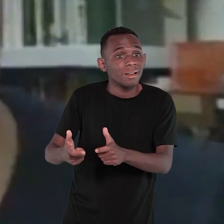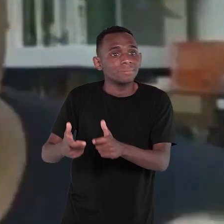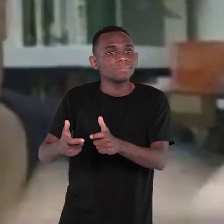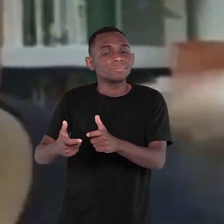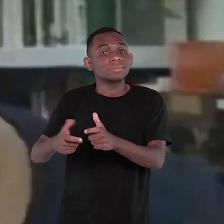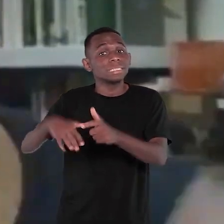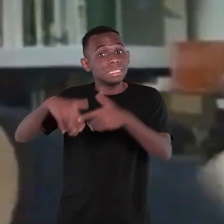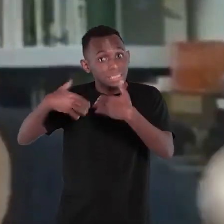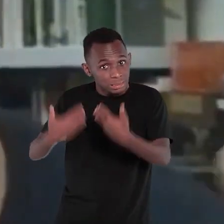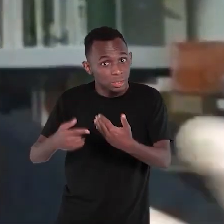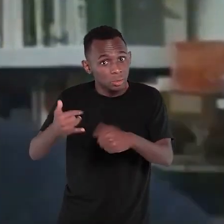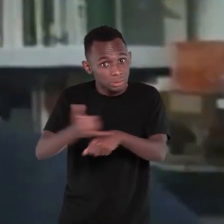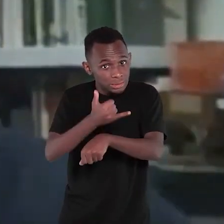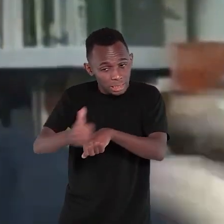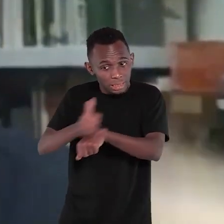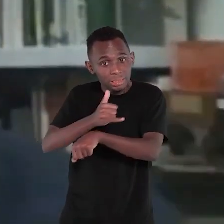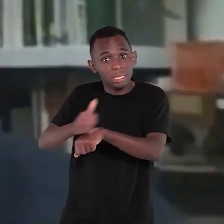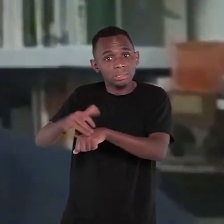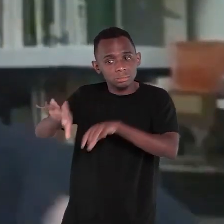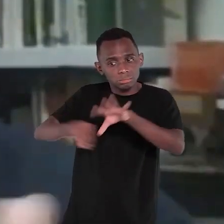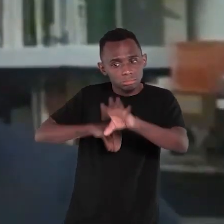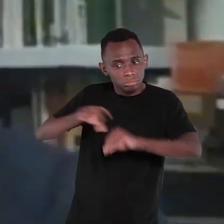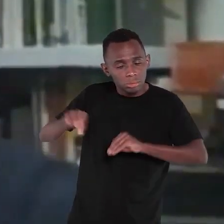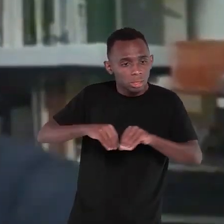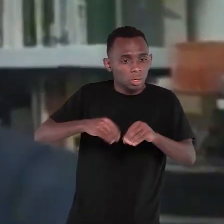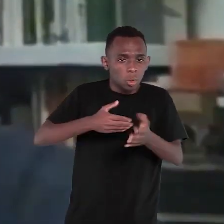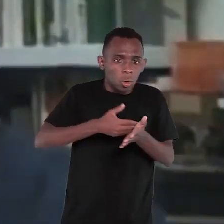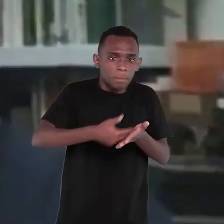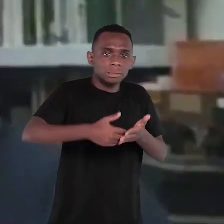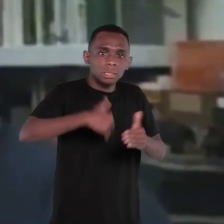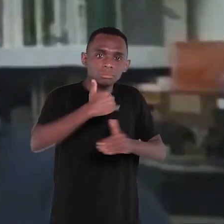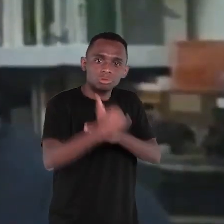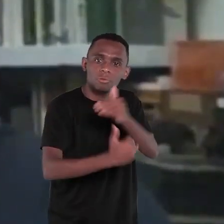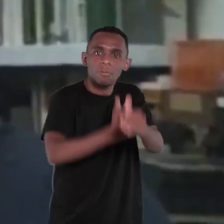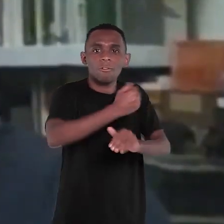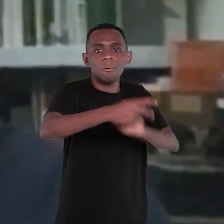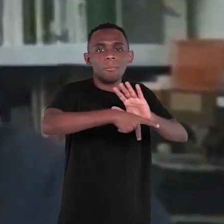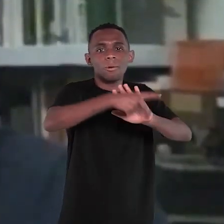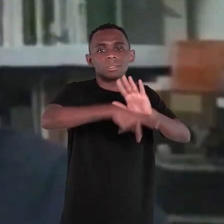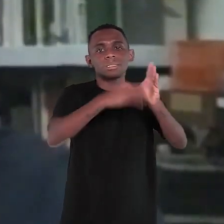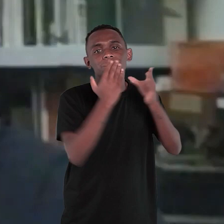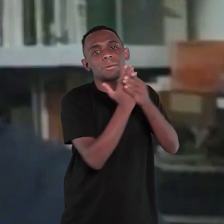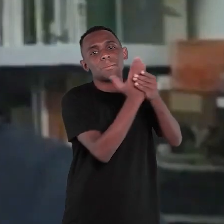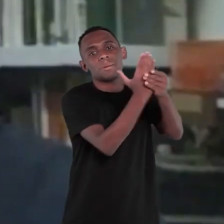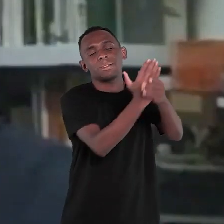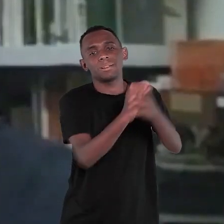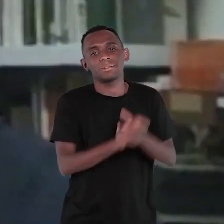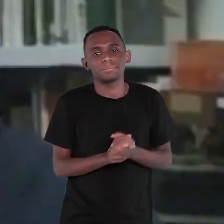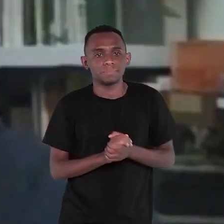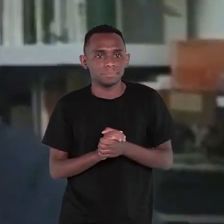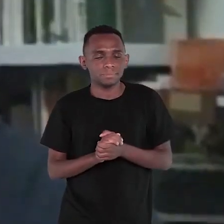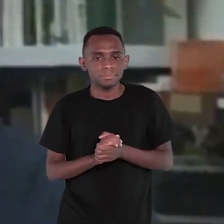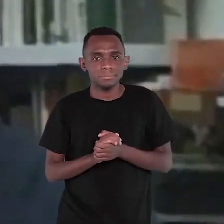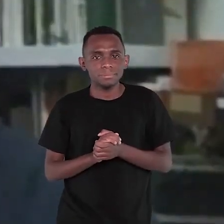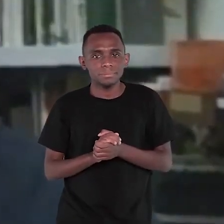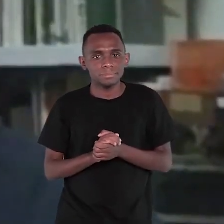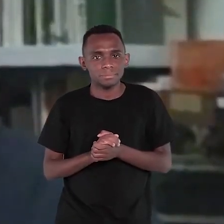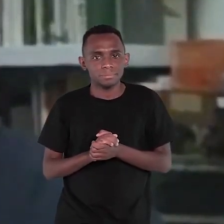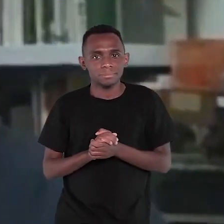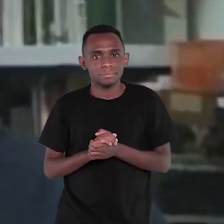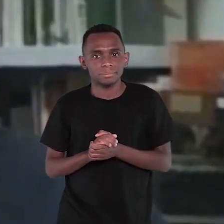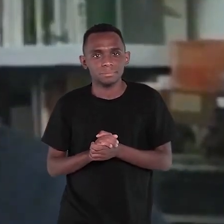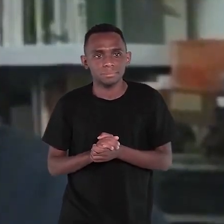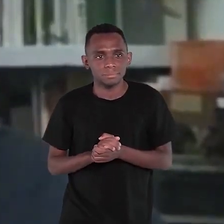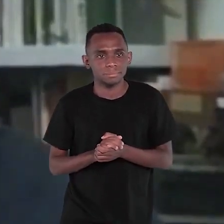e a partir daí começar a construir um projeto de biblioteca, né? A